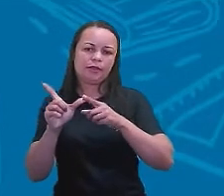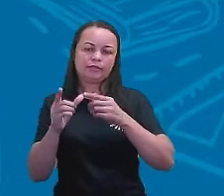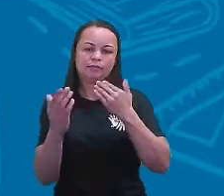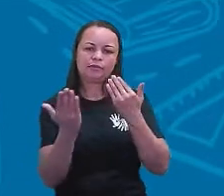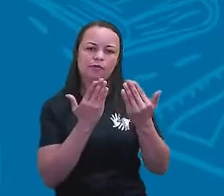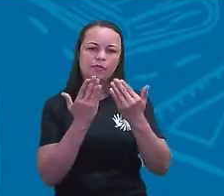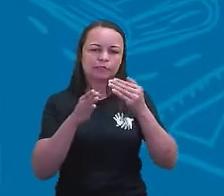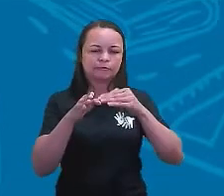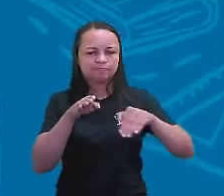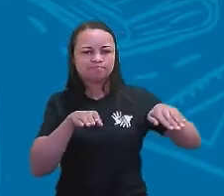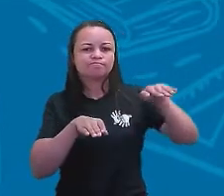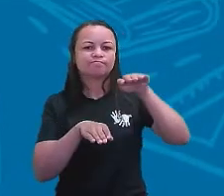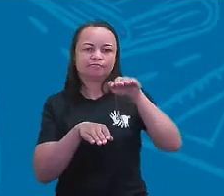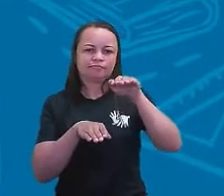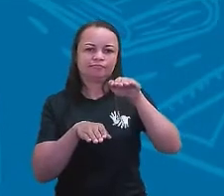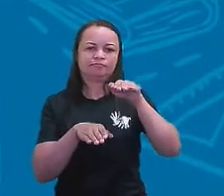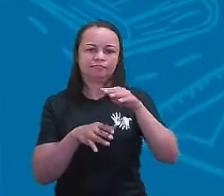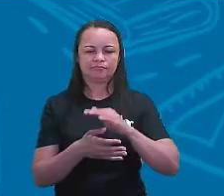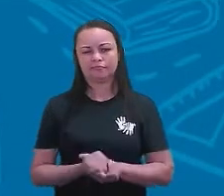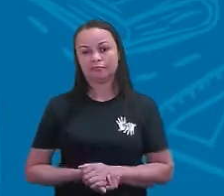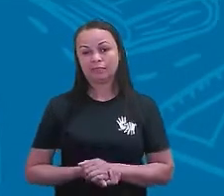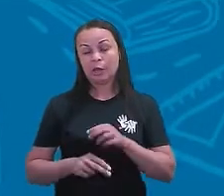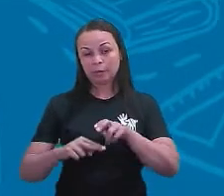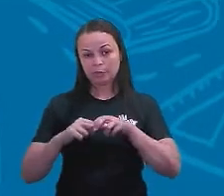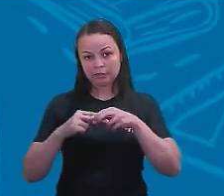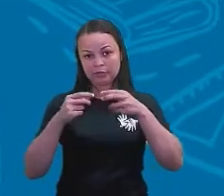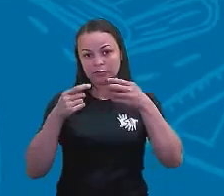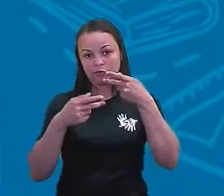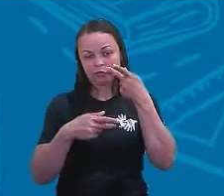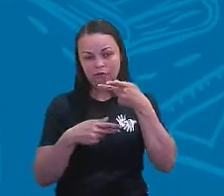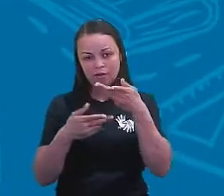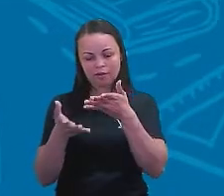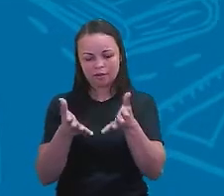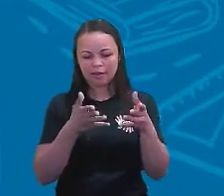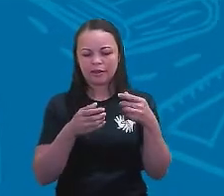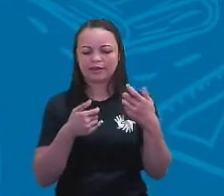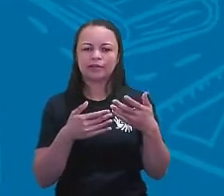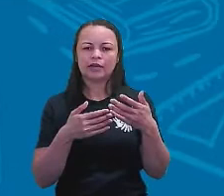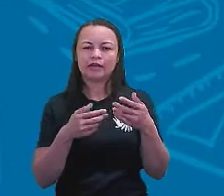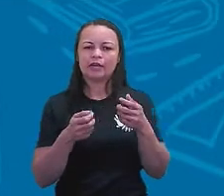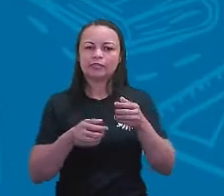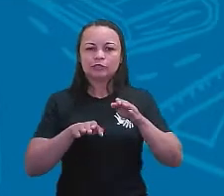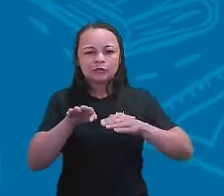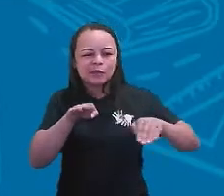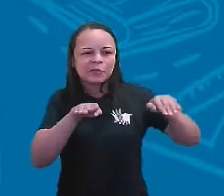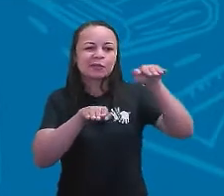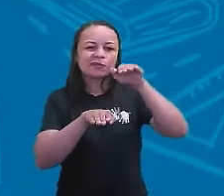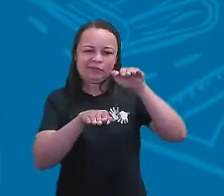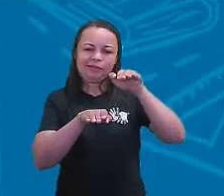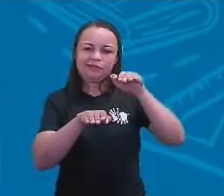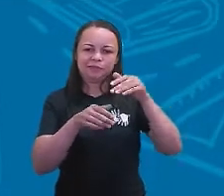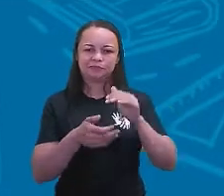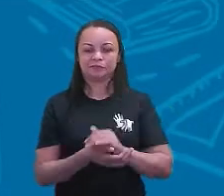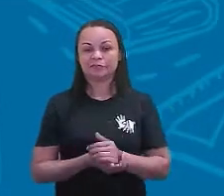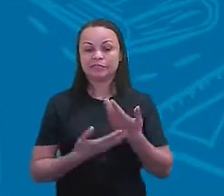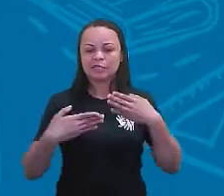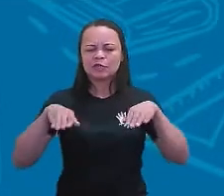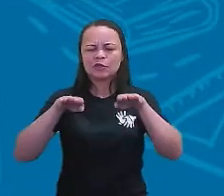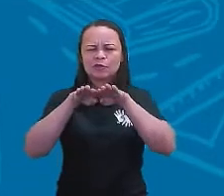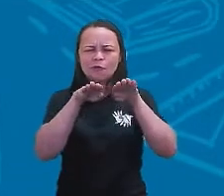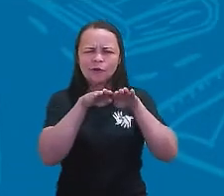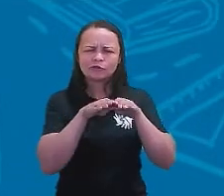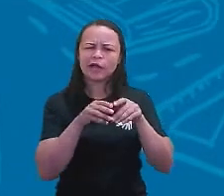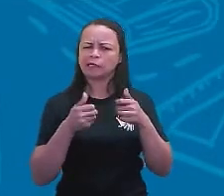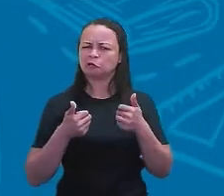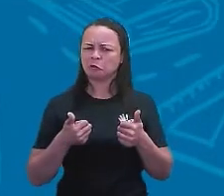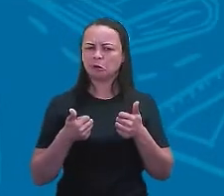comparativo de superioridade. Por isso que eu falei, inferioridade, tranquilinho, tá? Igualdade também bem